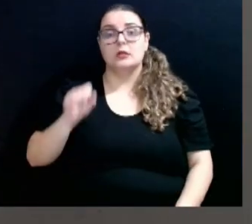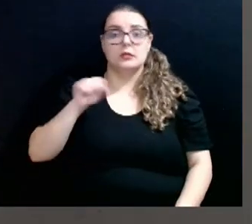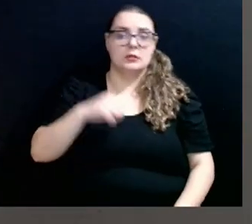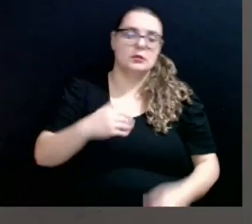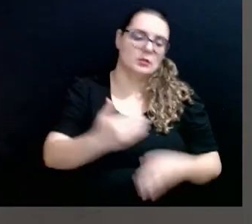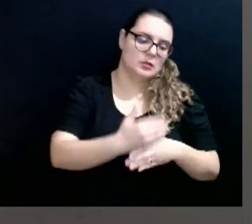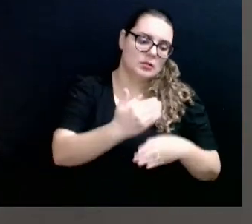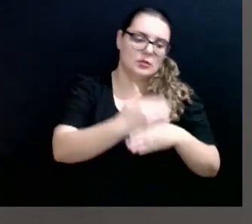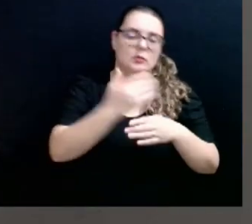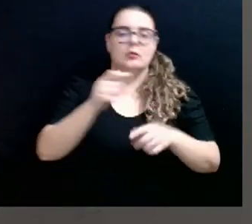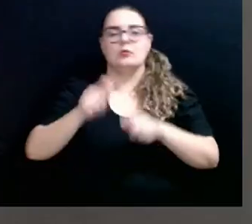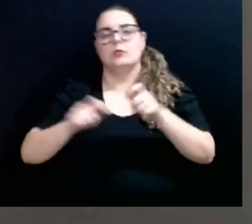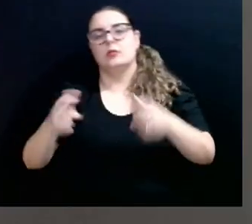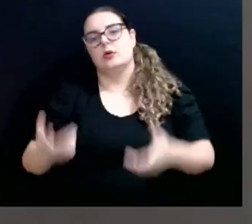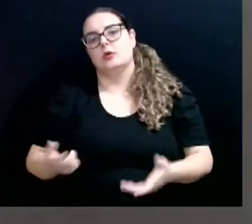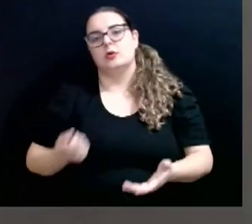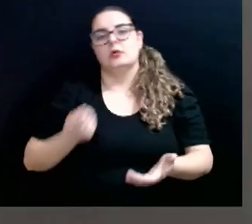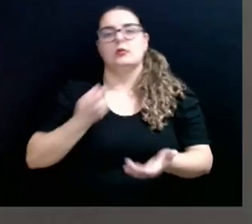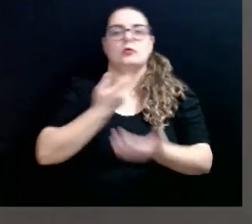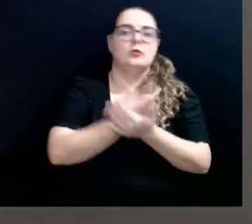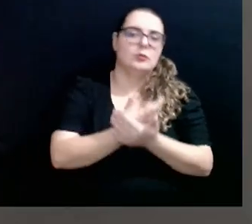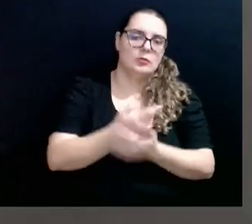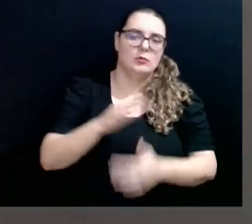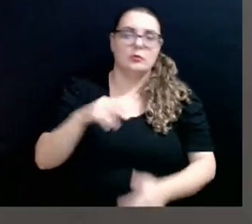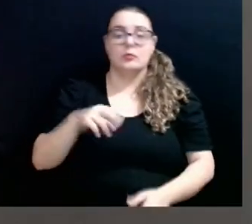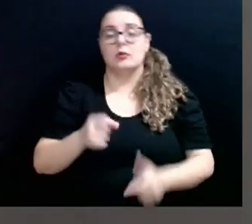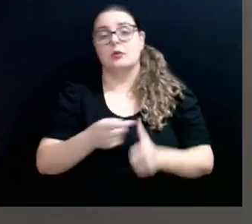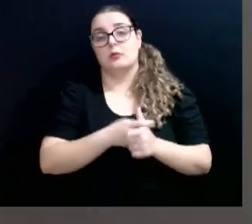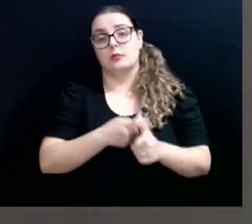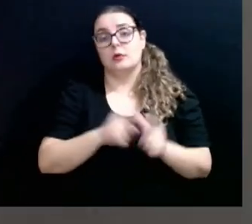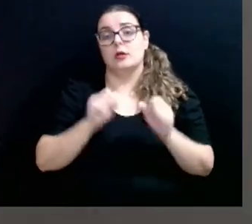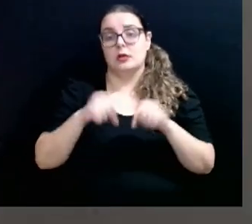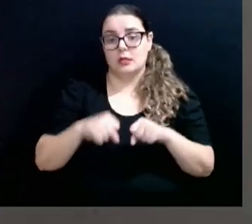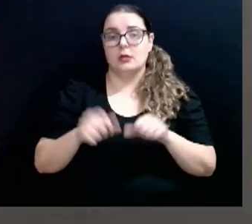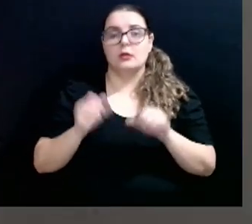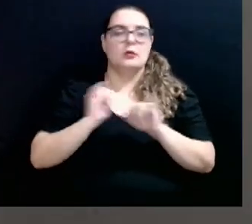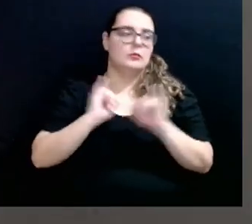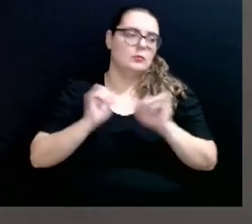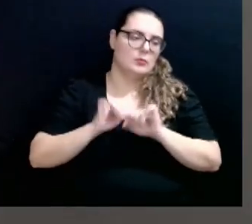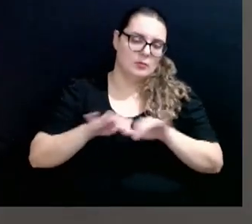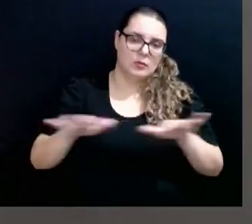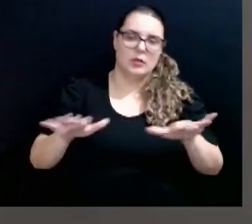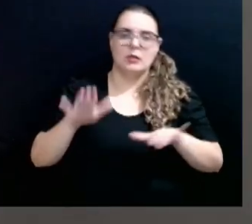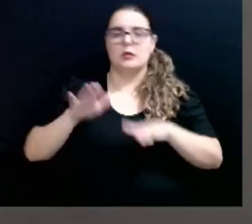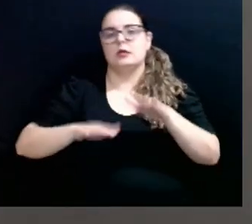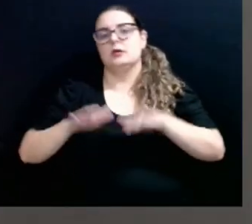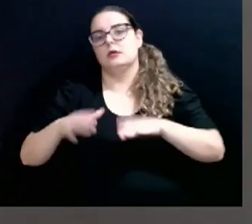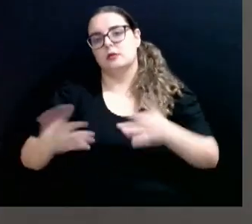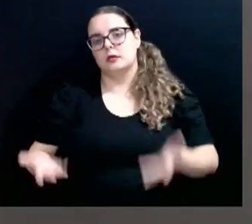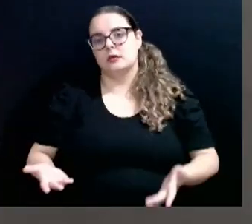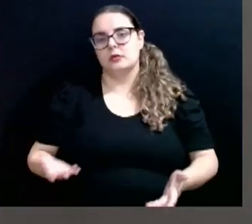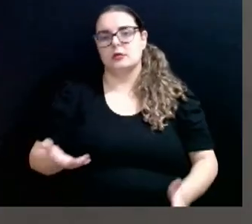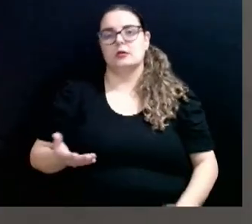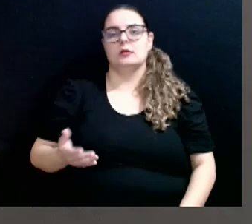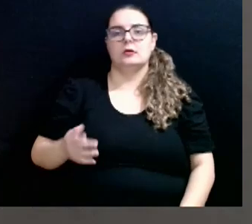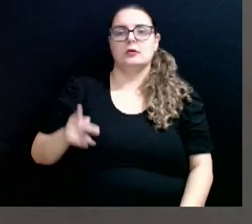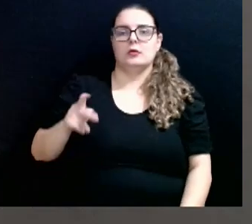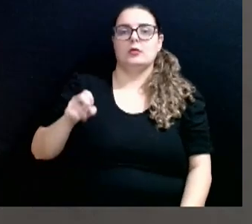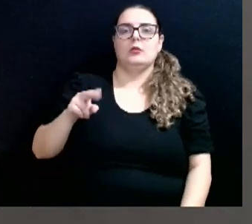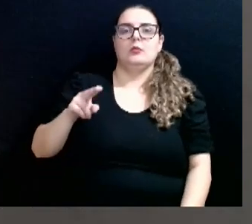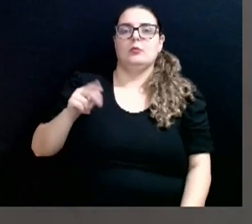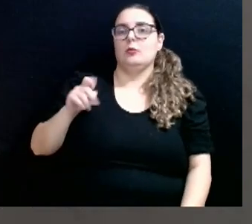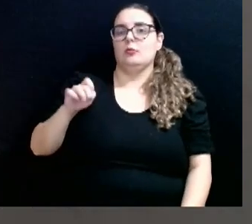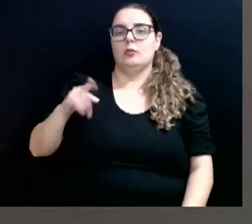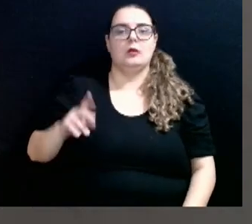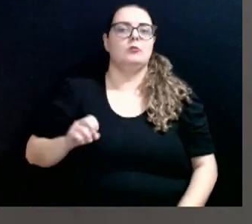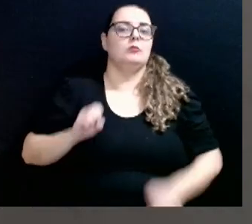que adquiriram esses bens, né, por dívidas, aí sim eles vão dar publicidade. Então muitas vezes naquele pop-up do seu Instagram ou do seu